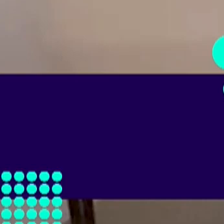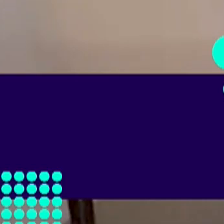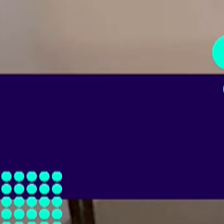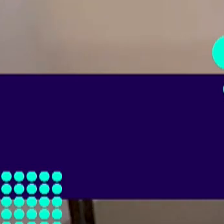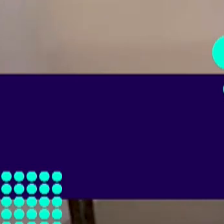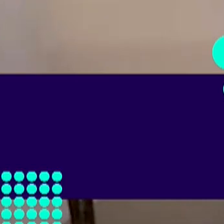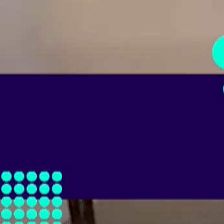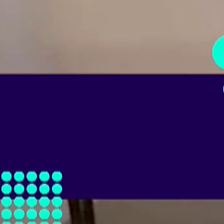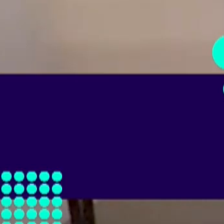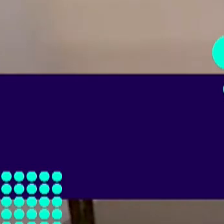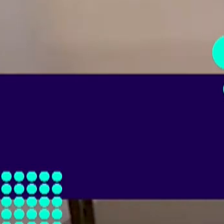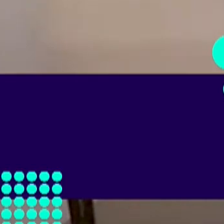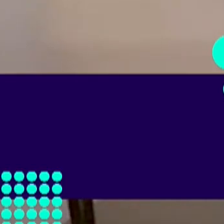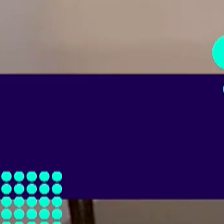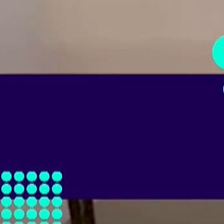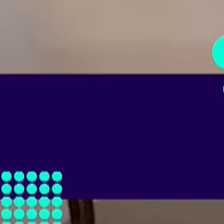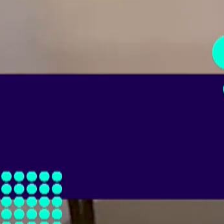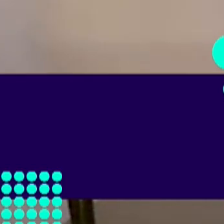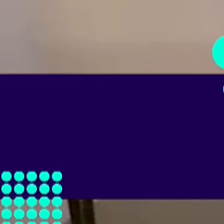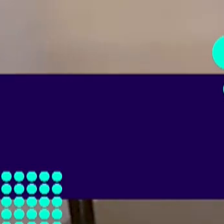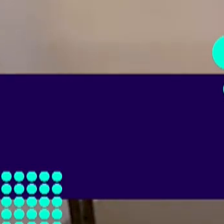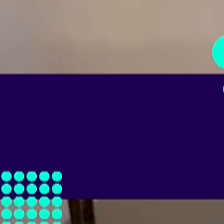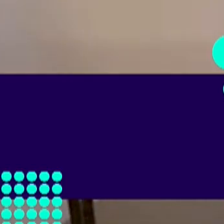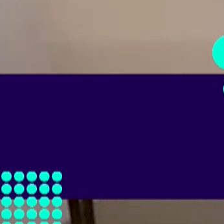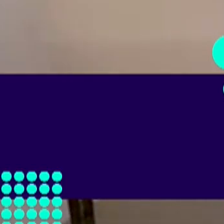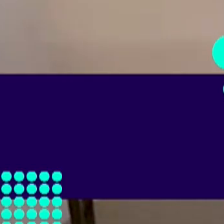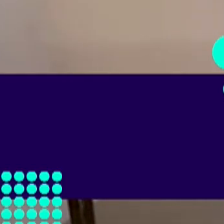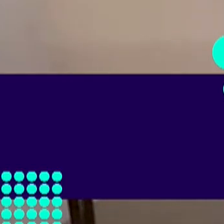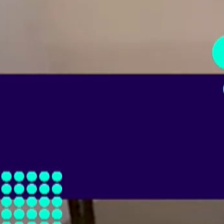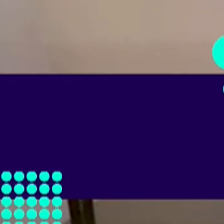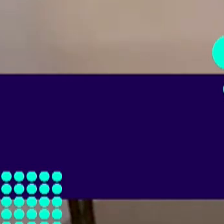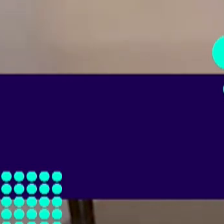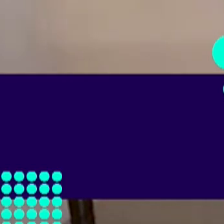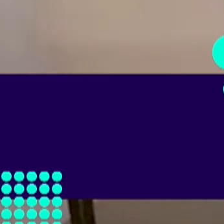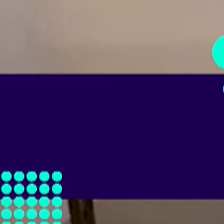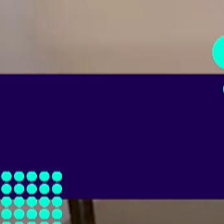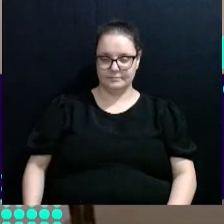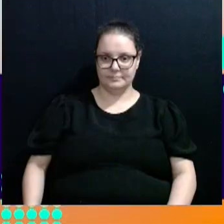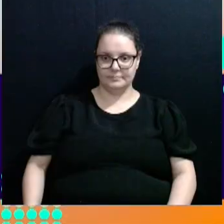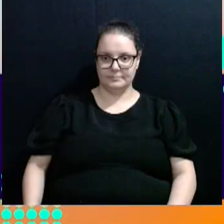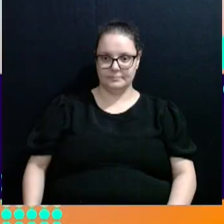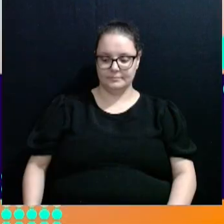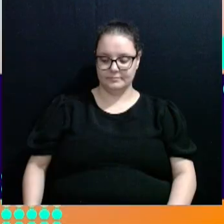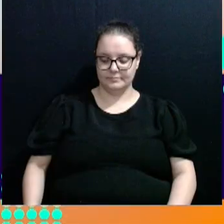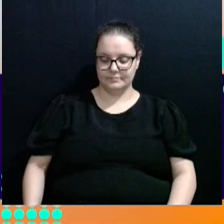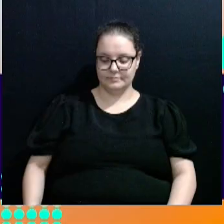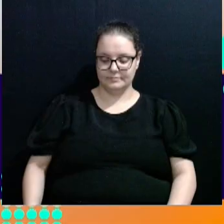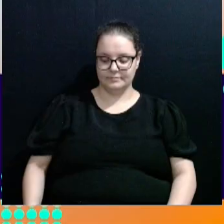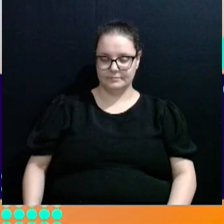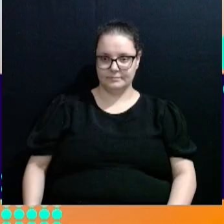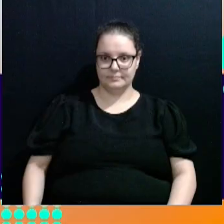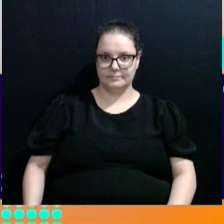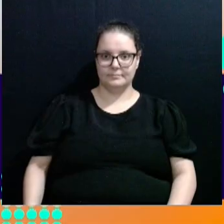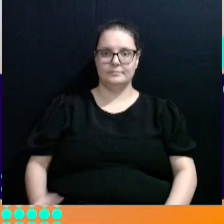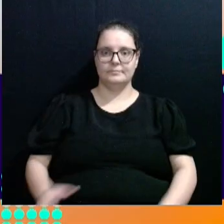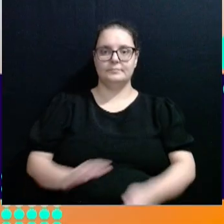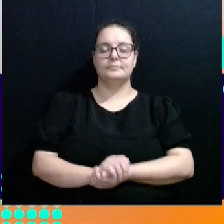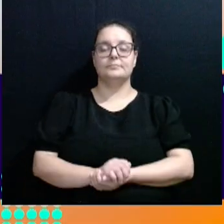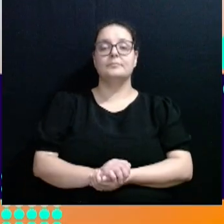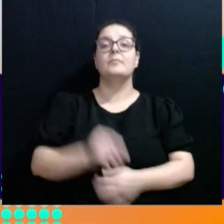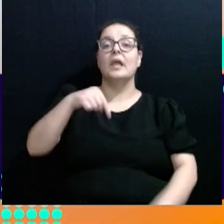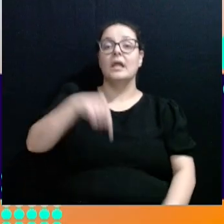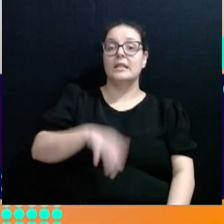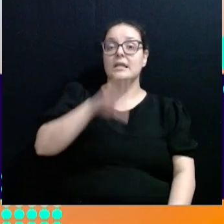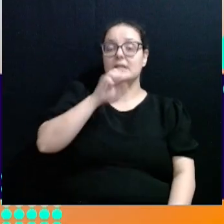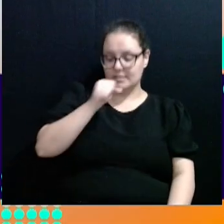Costa Romaneto, que estará presente também, junto com o grupo Galos de Briga, uma participação especial. Neste sábado, o pré-carnaval